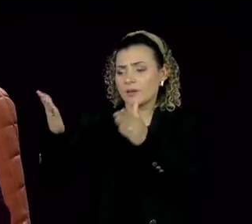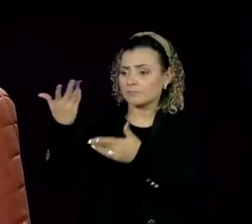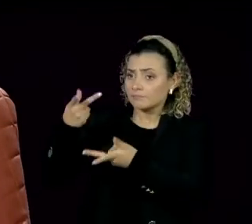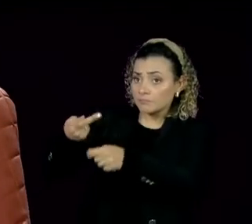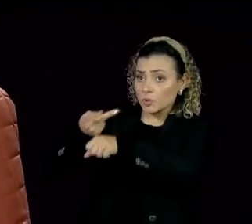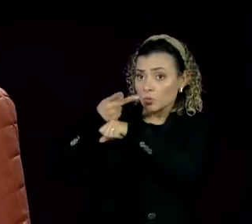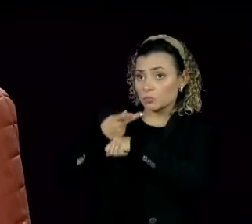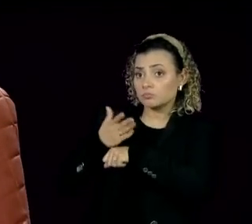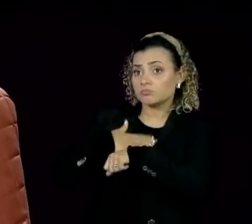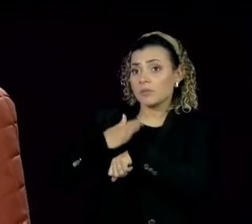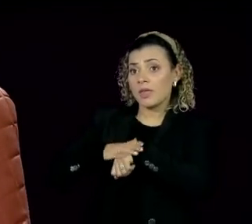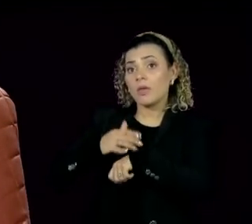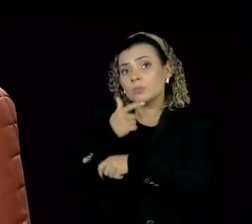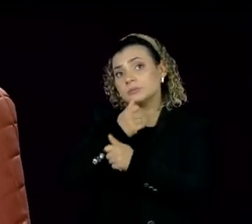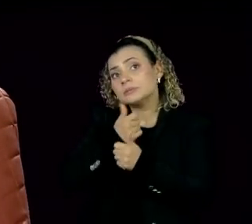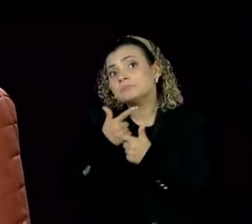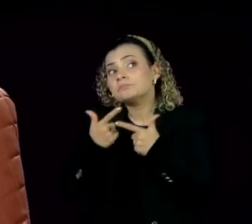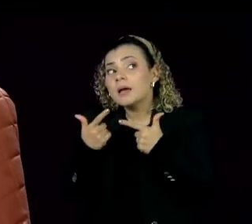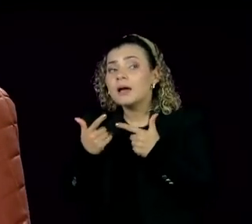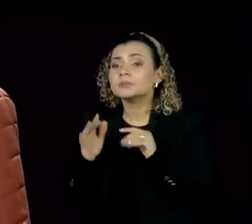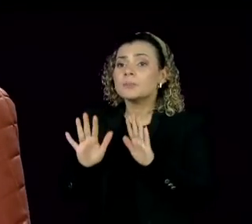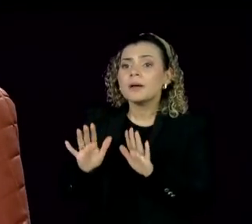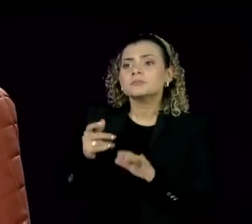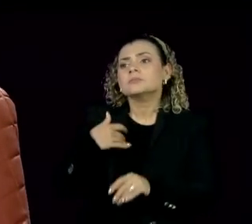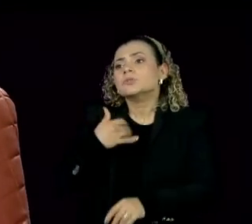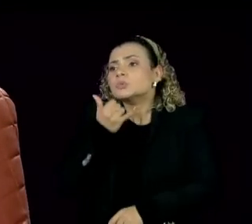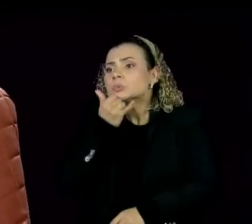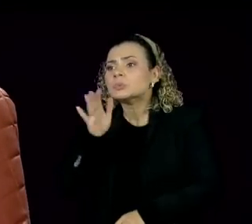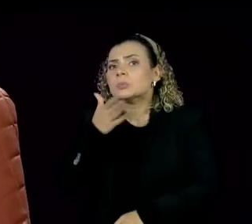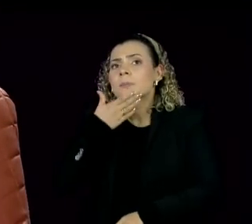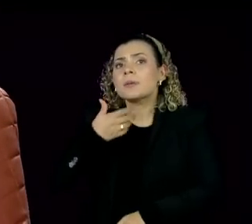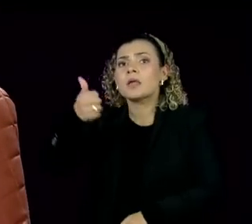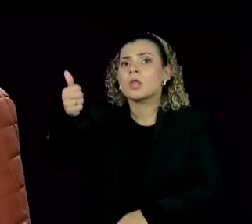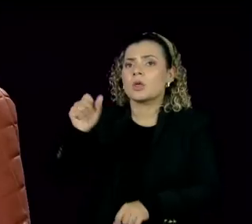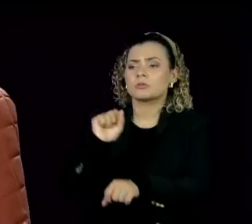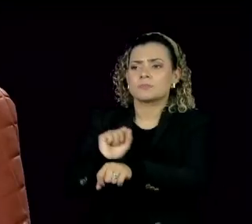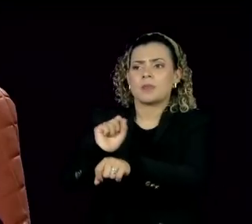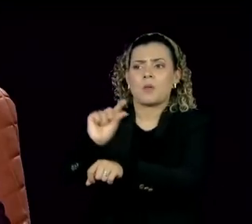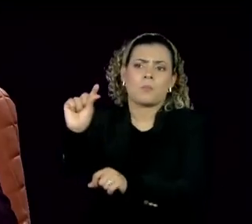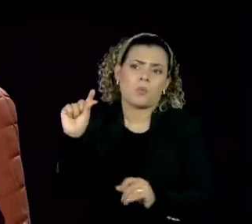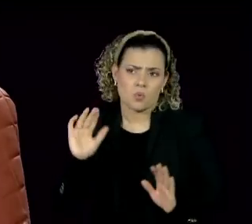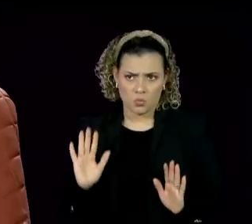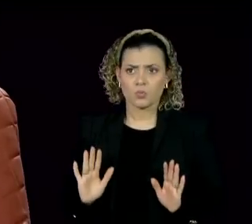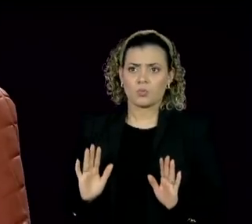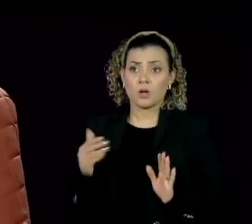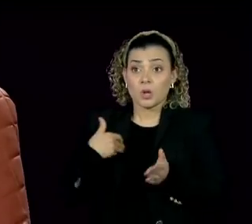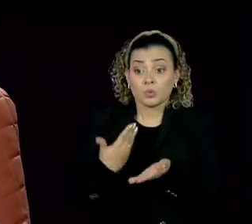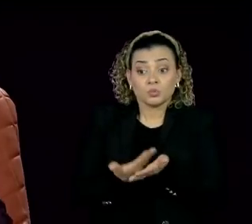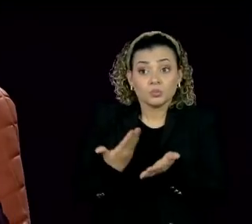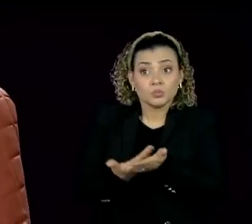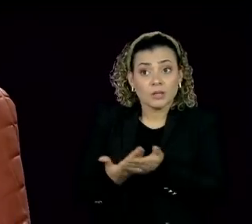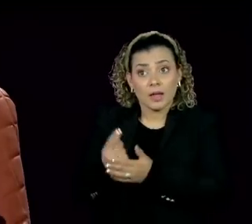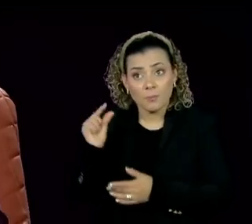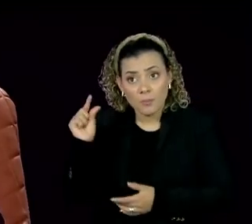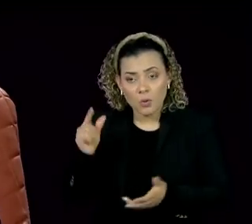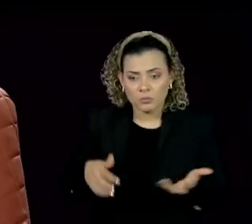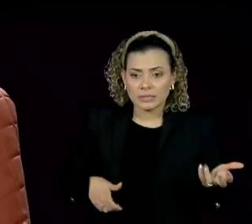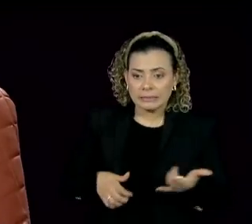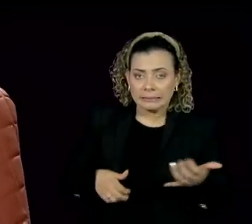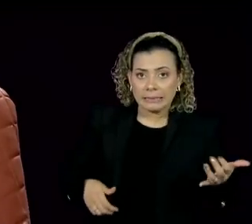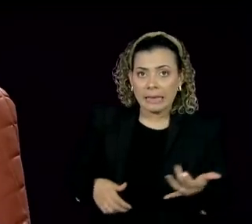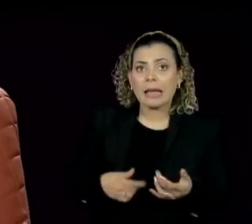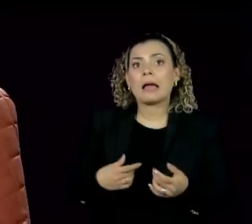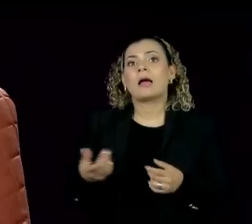eu, muito simpaticamente, falei, não, olha, eu acho melhor eu me recolher, eu estudar guitarra, voltar a